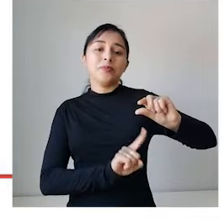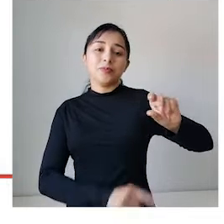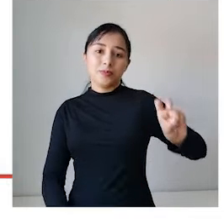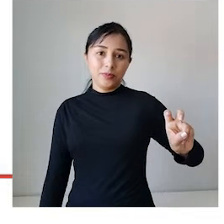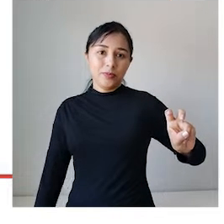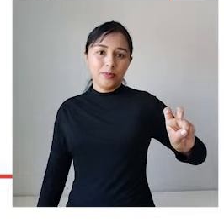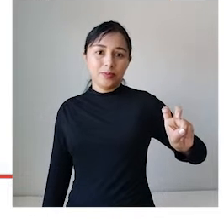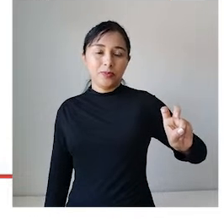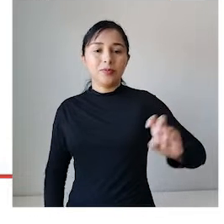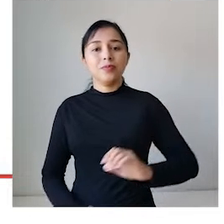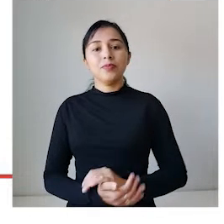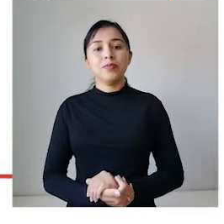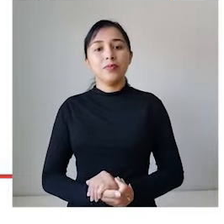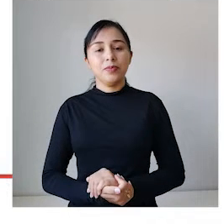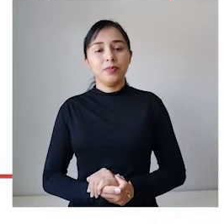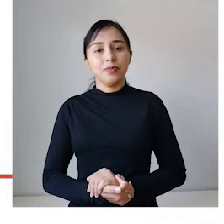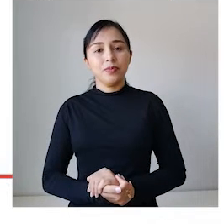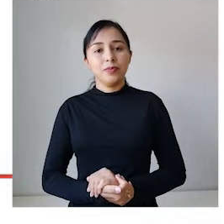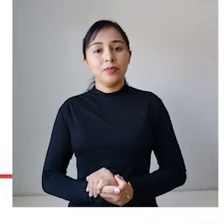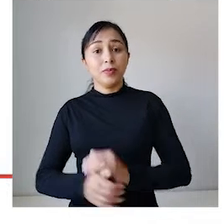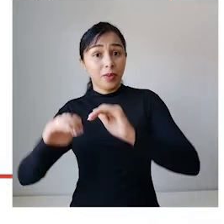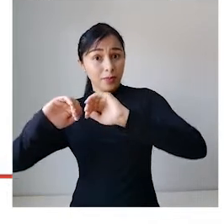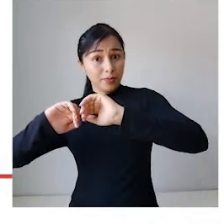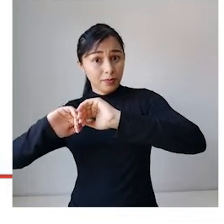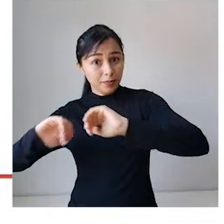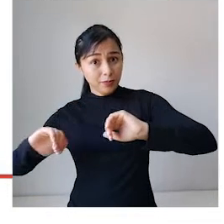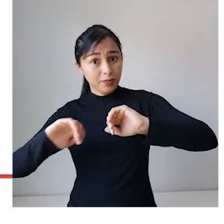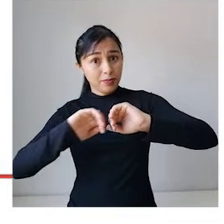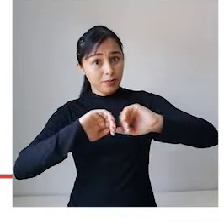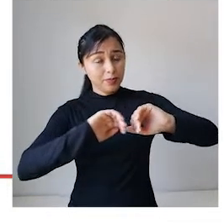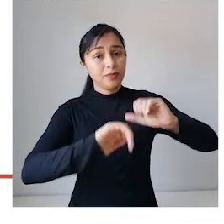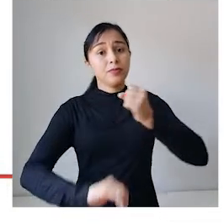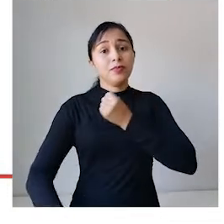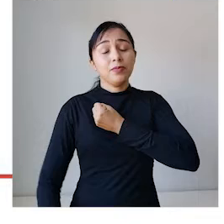unidades, que é sozinho. Então, na decomposição do número